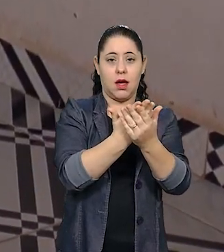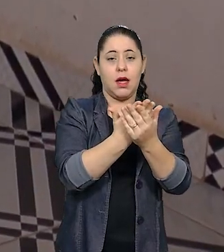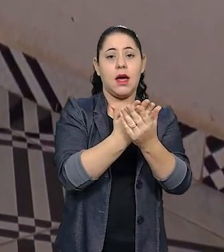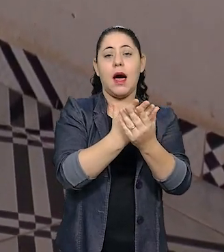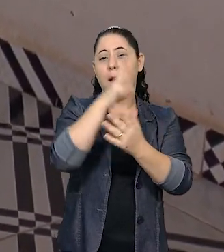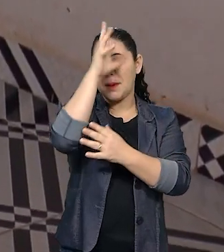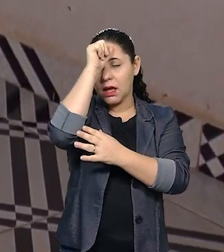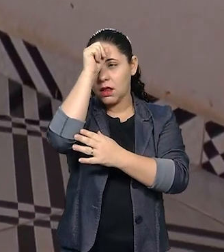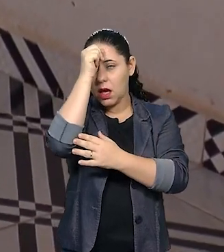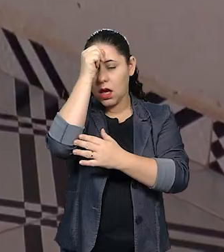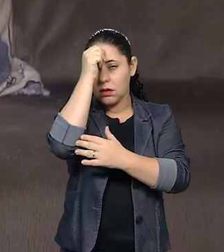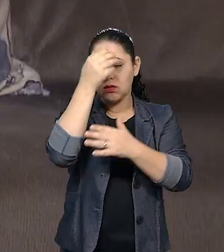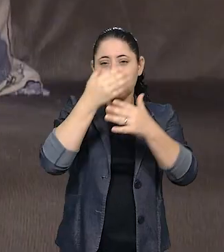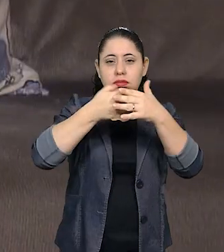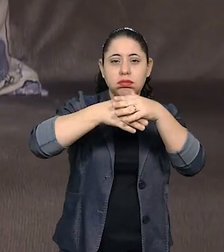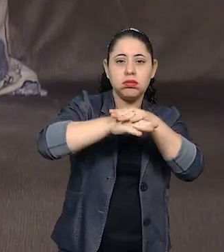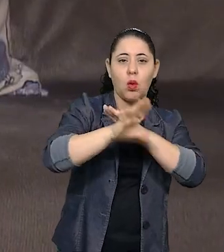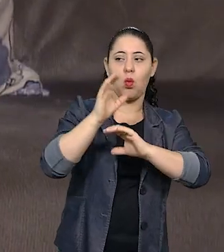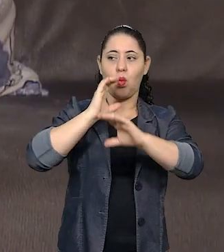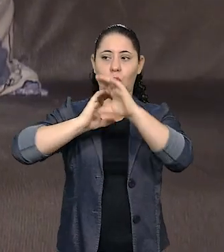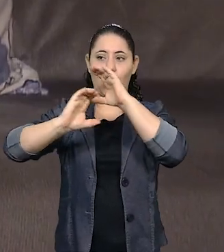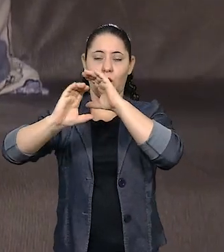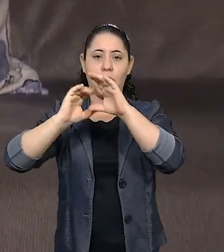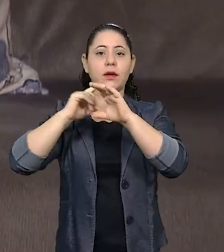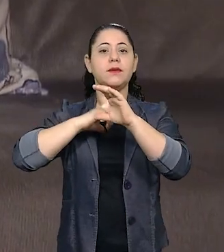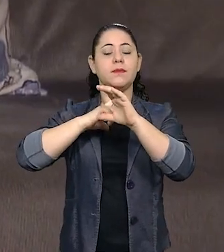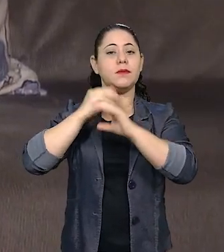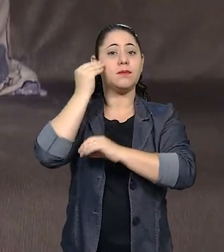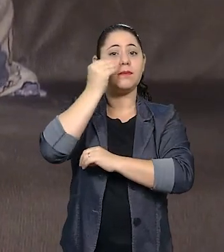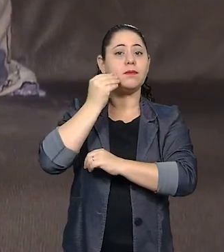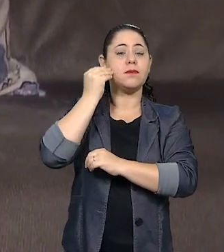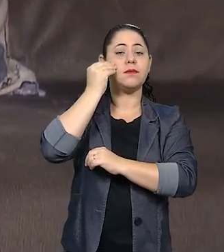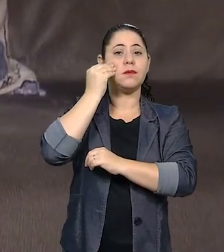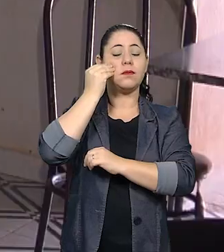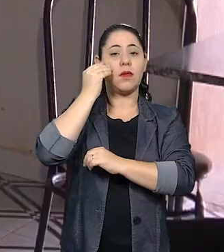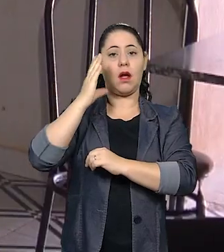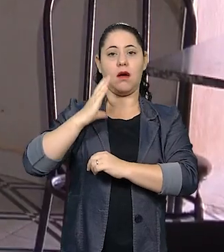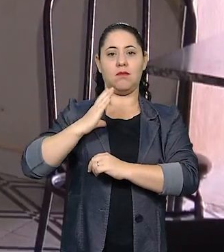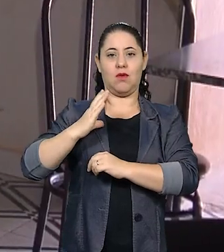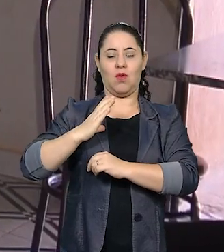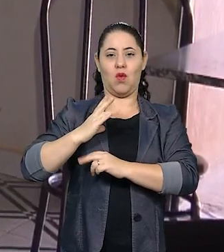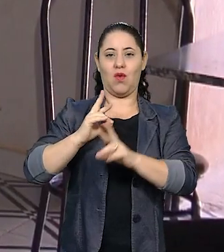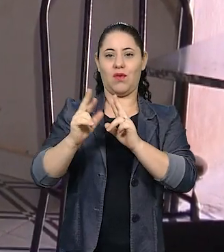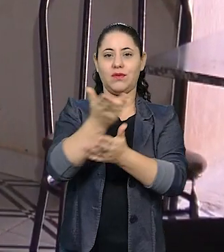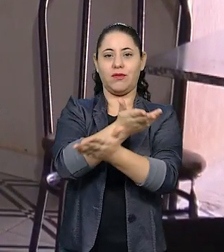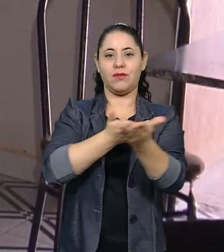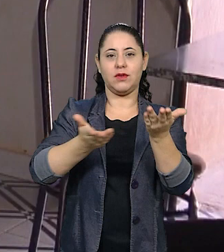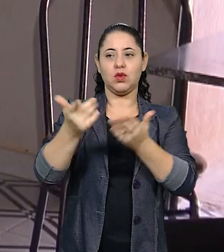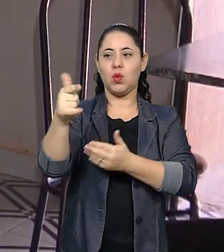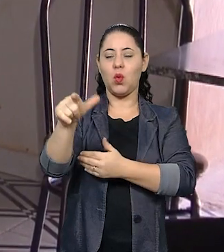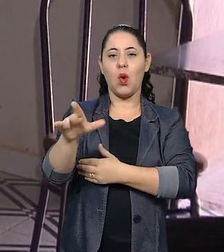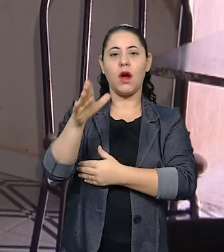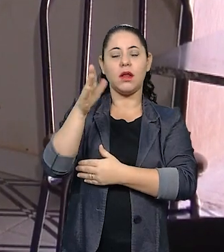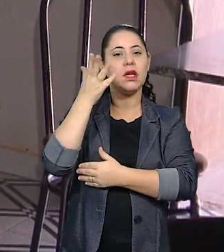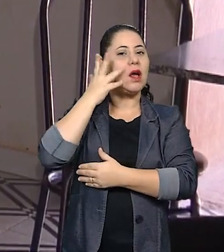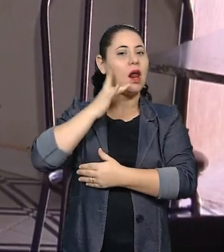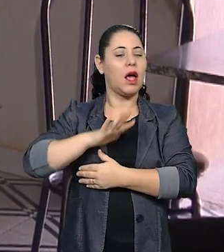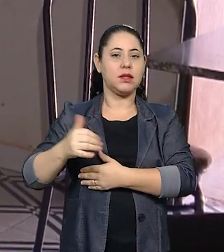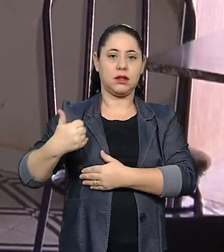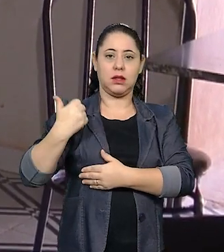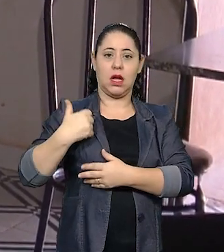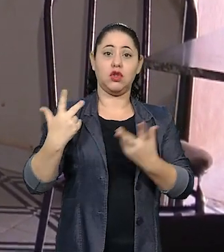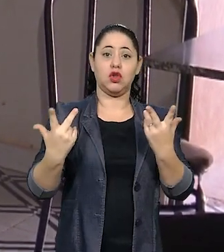né? Simone tem razão. Na idade da Isabelle, a creche é fundamental para que crianças aprendam habilidades sociais, desenvolvam